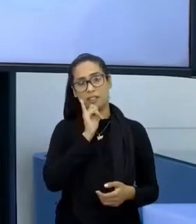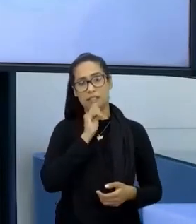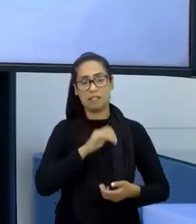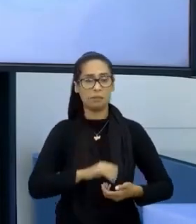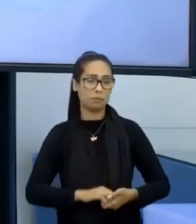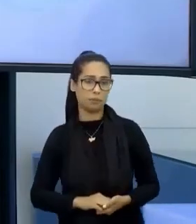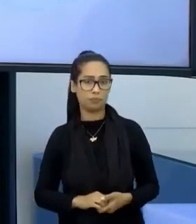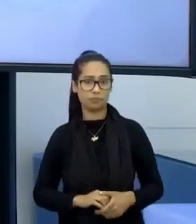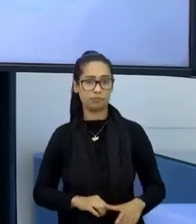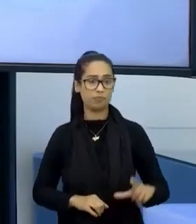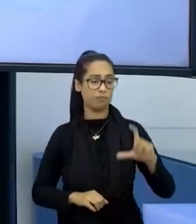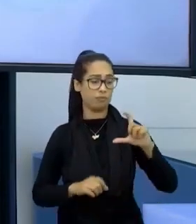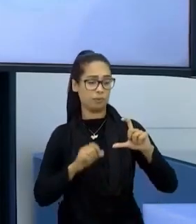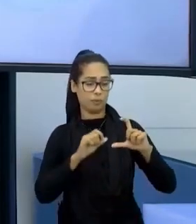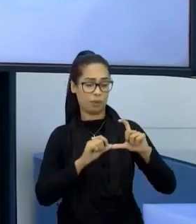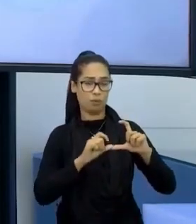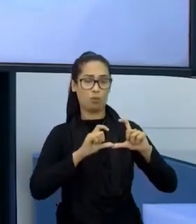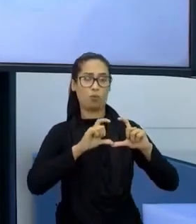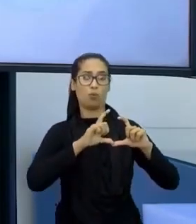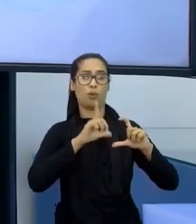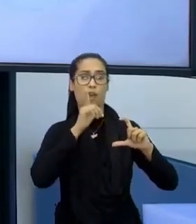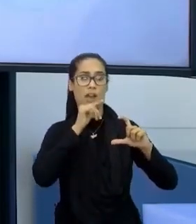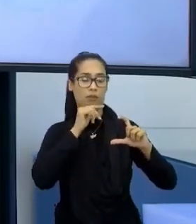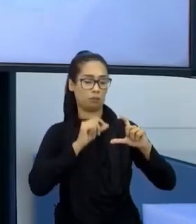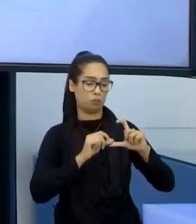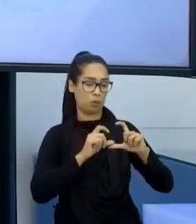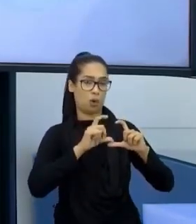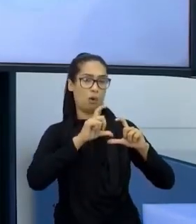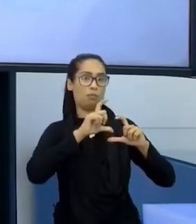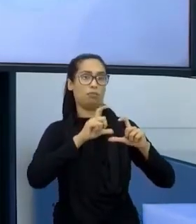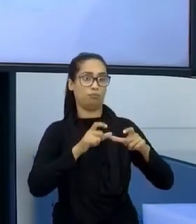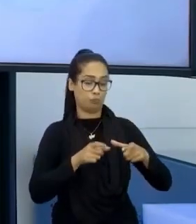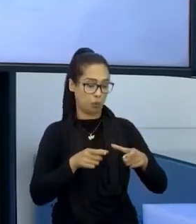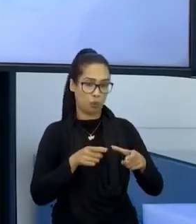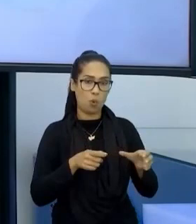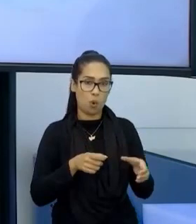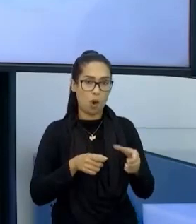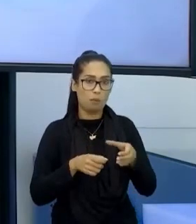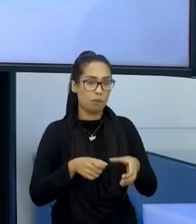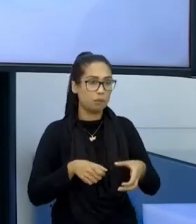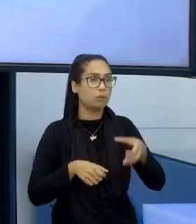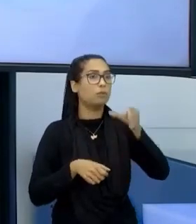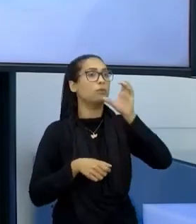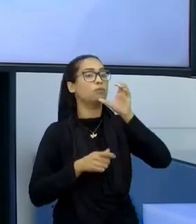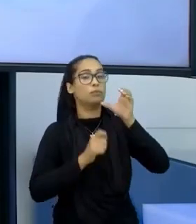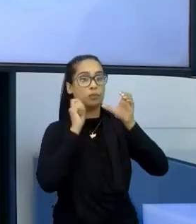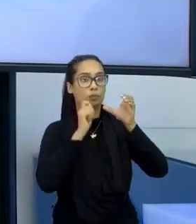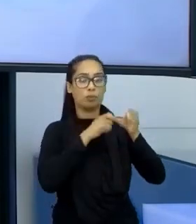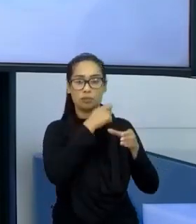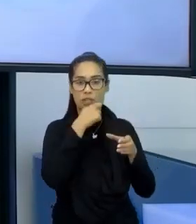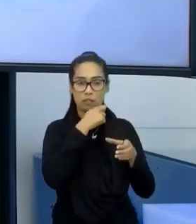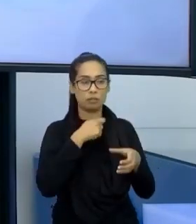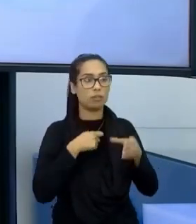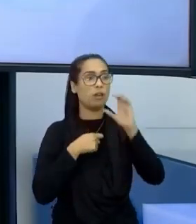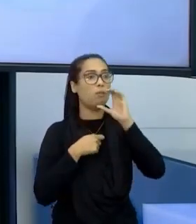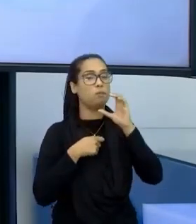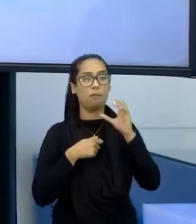seu dente, para enxaguar a boca, não ligar a torneira, né, enquanto você está ali. A água que você enxágua a boca é o que você está usando. E